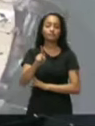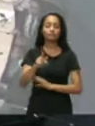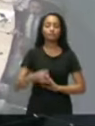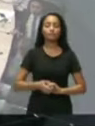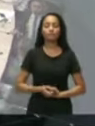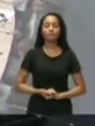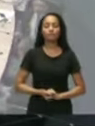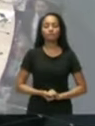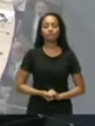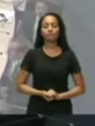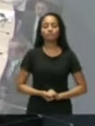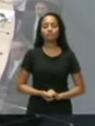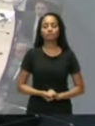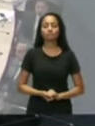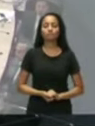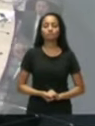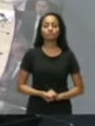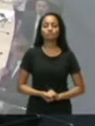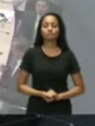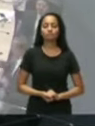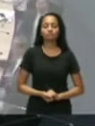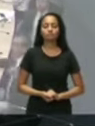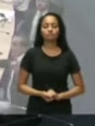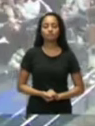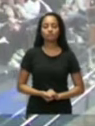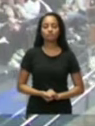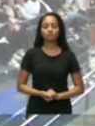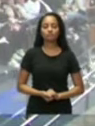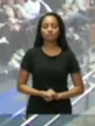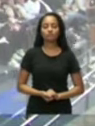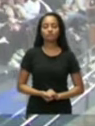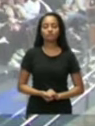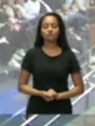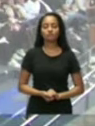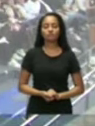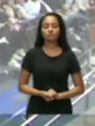Professores.